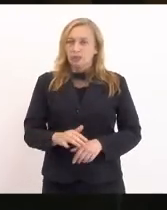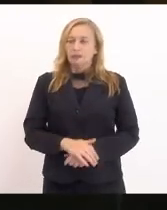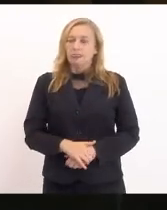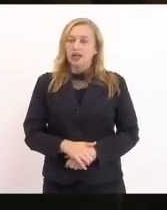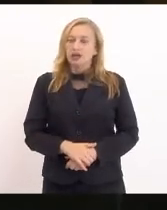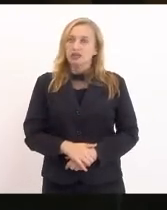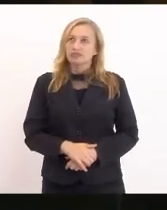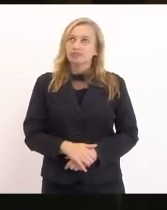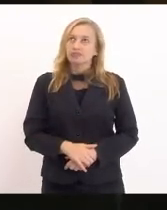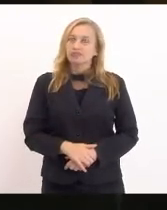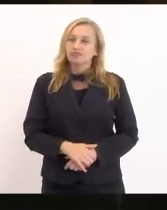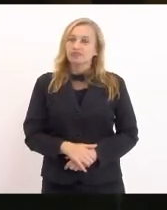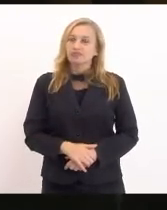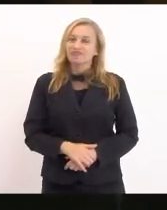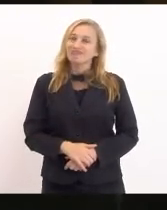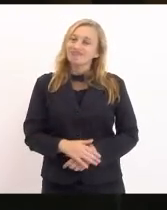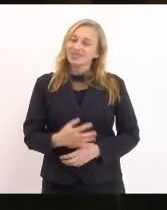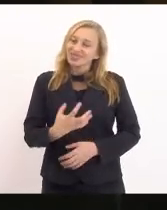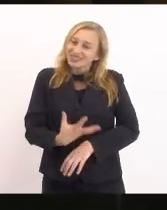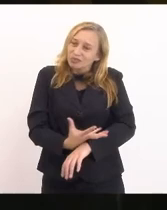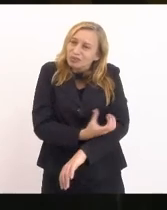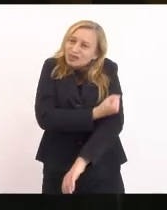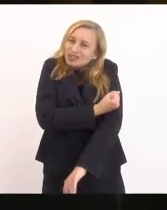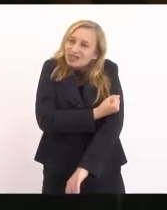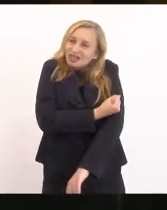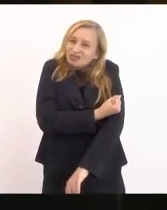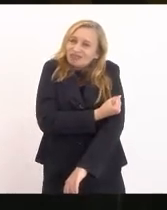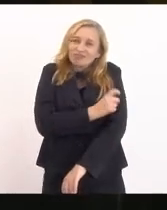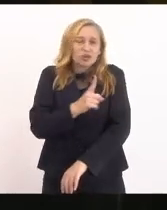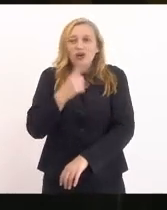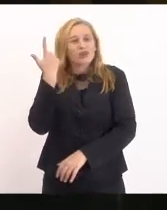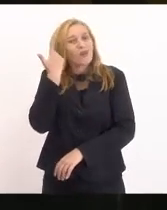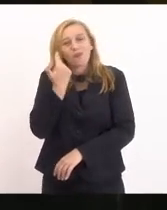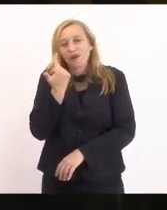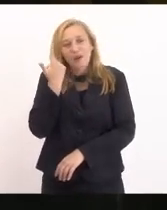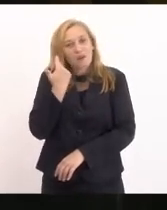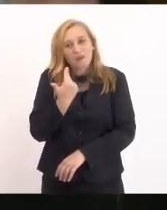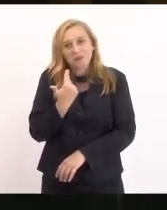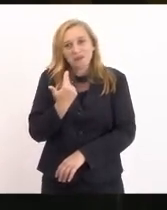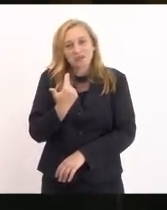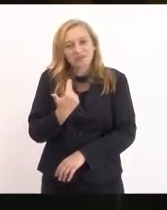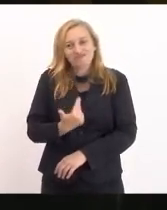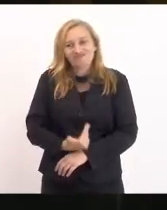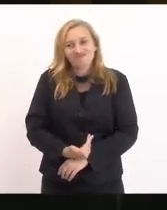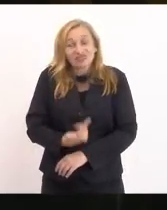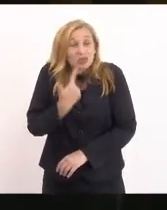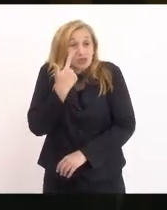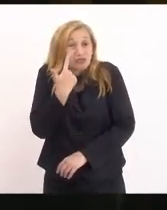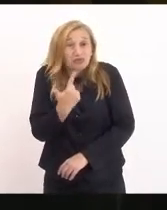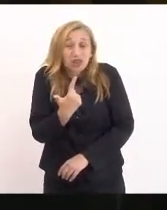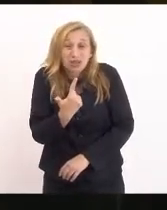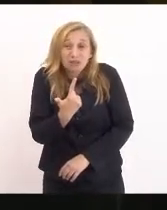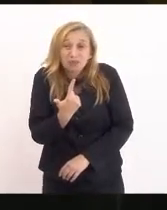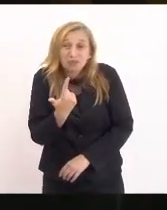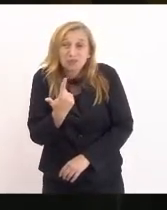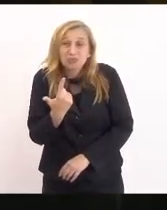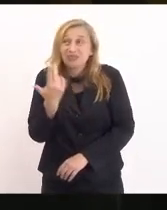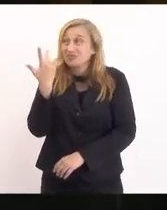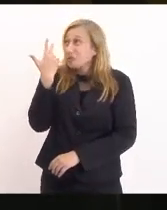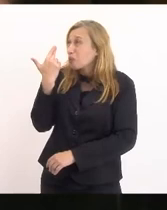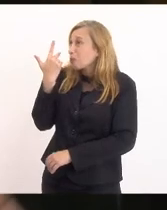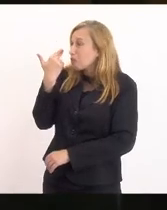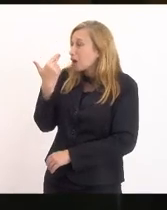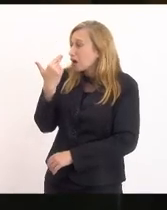mais na emoção do que na razão, mas não é normal, não é trivial que a gente assista com naturalidade,